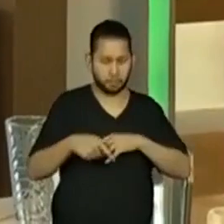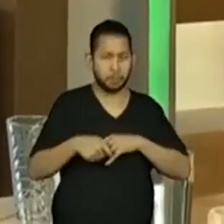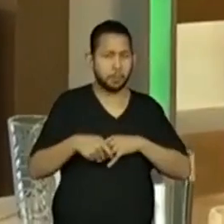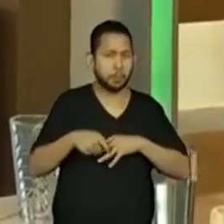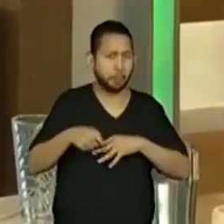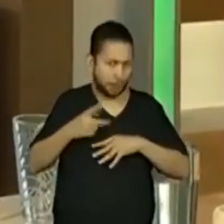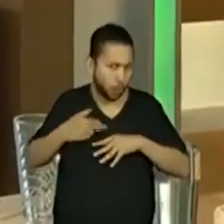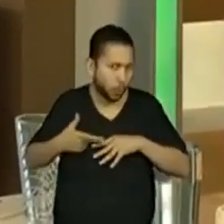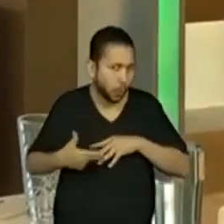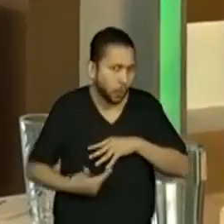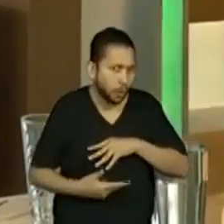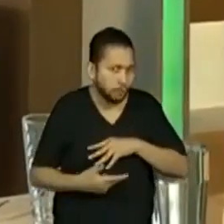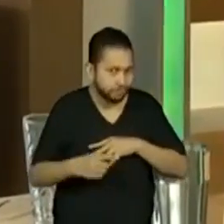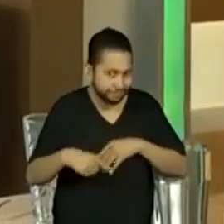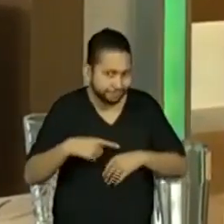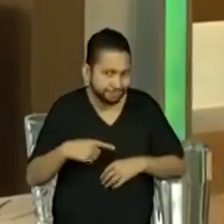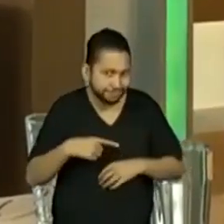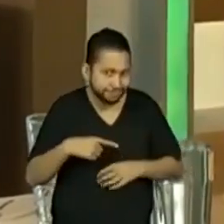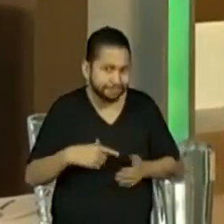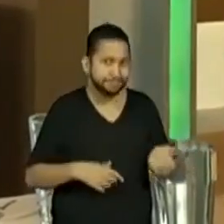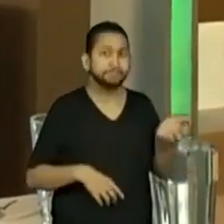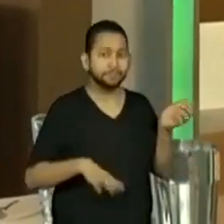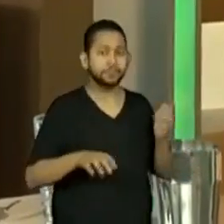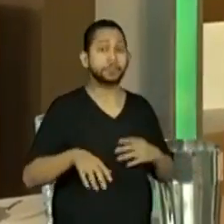atenção, vamos lá.